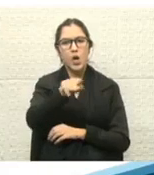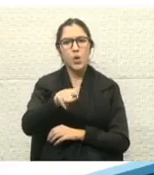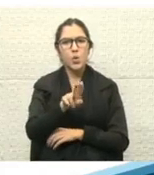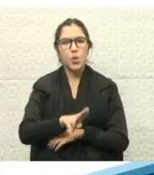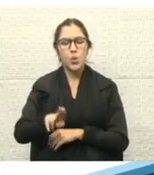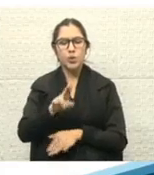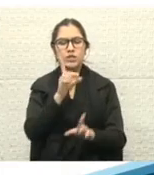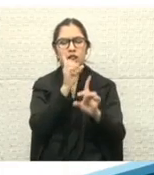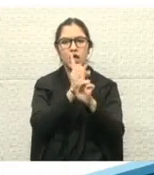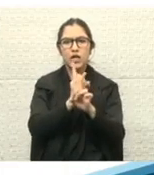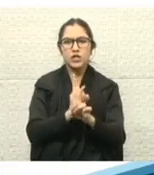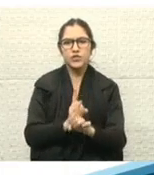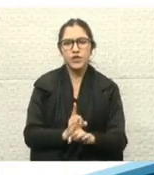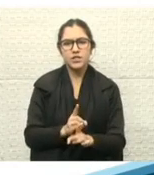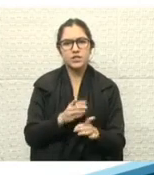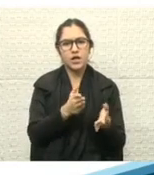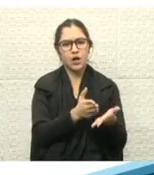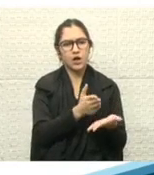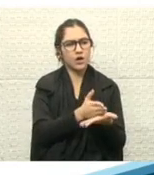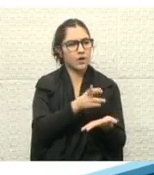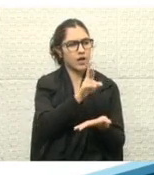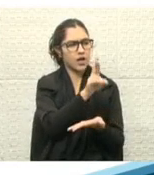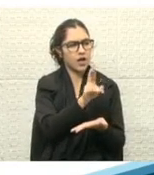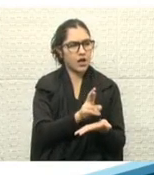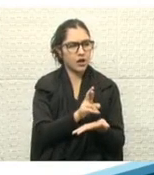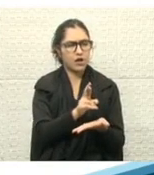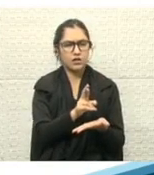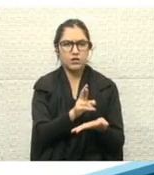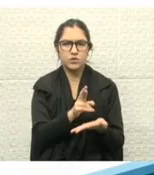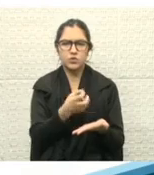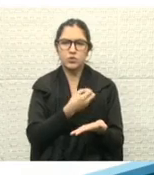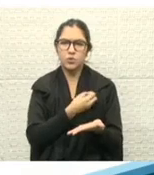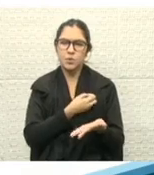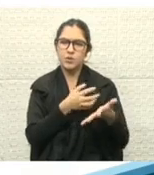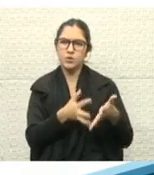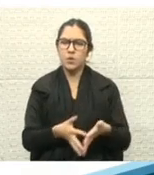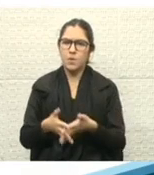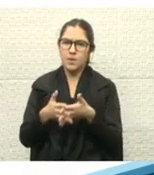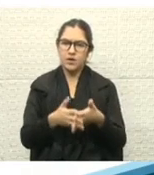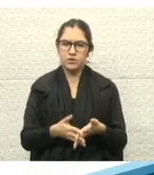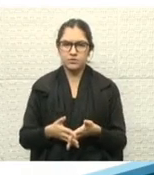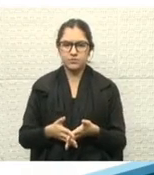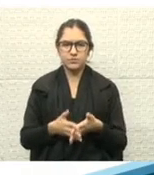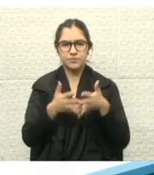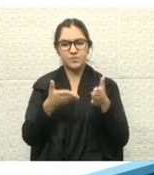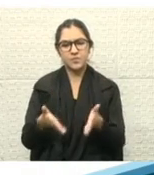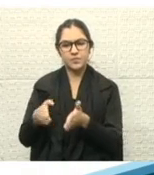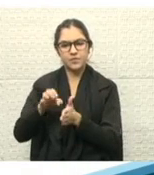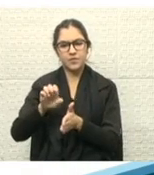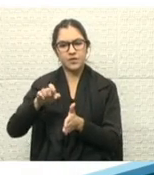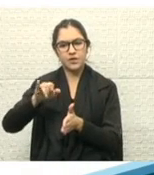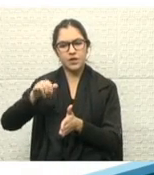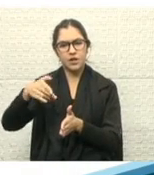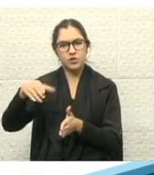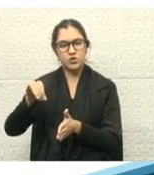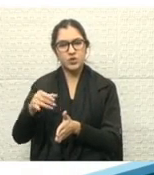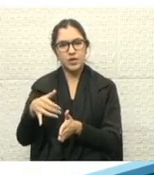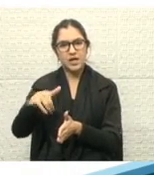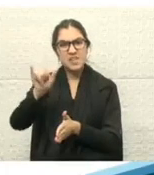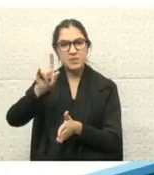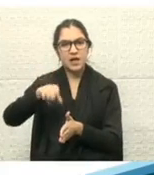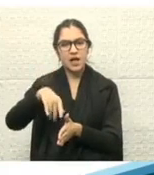na identificação das partes reais dos números complexos. E o eixo Y, o eixo